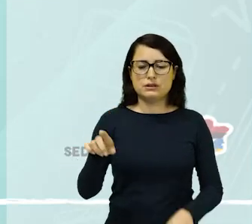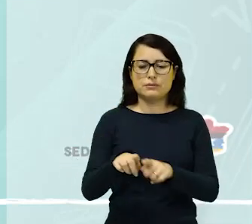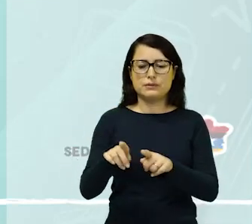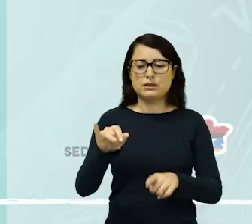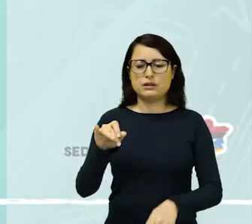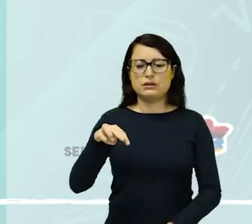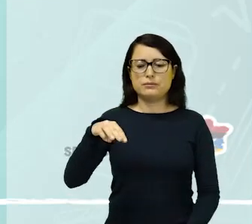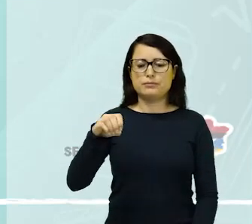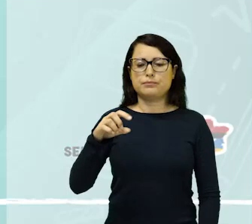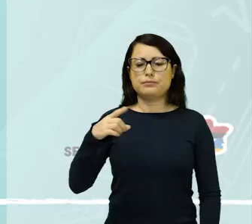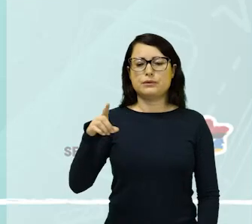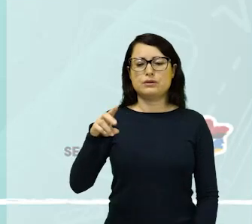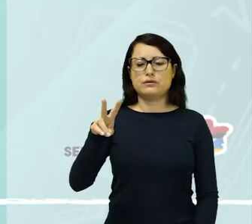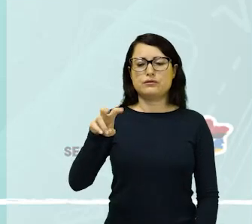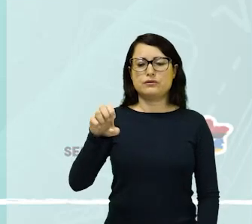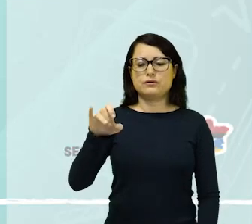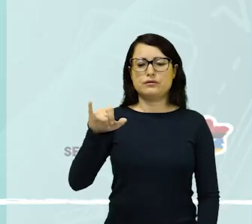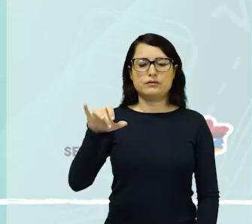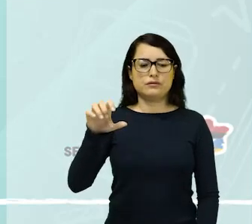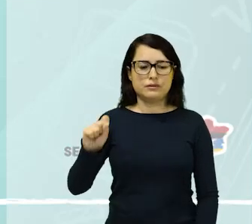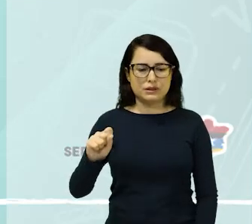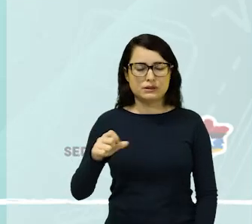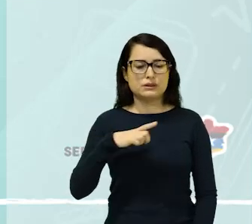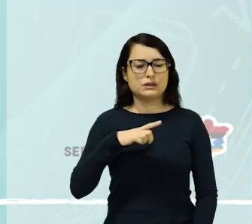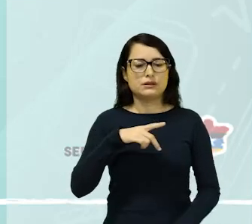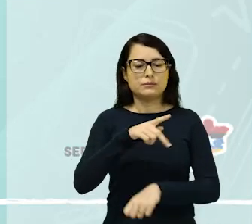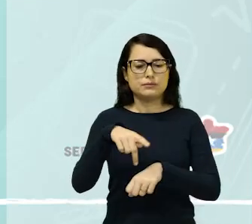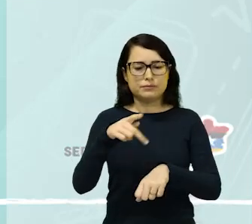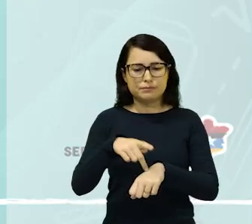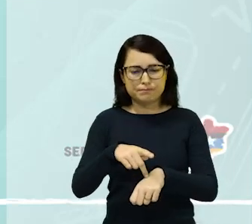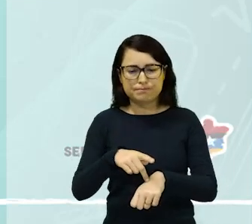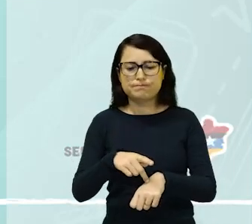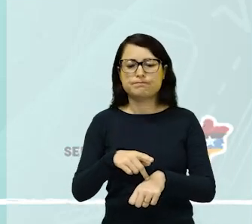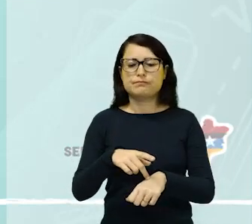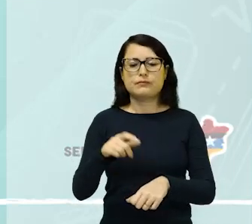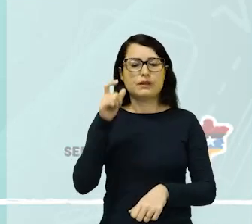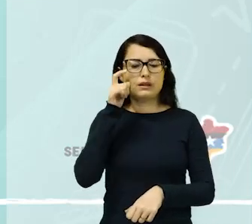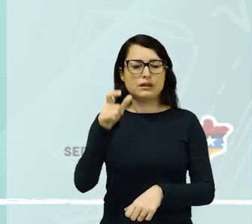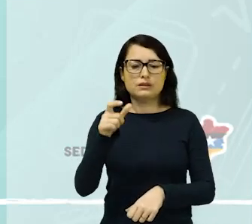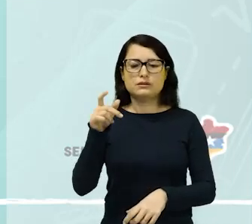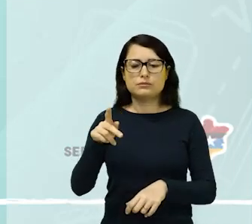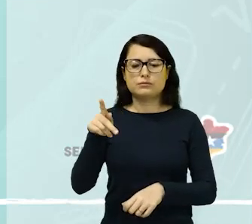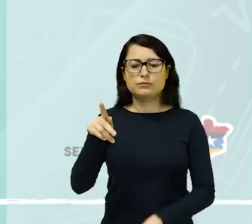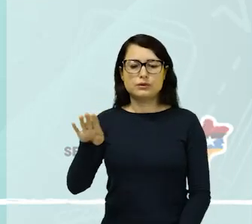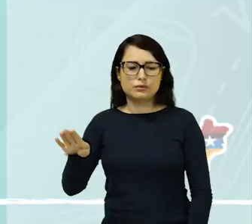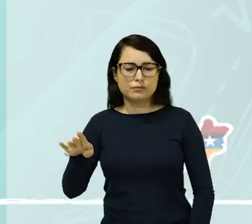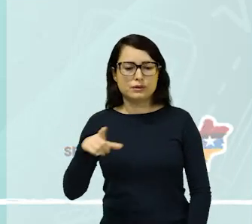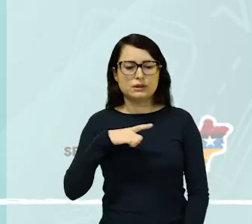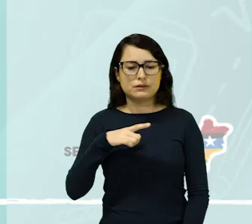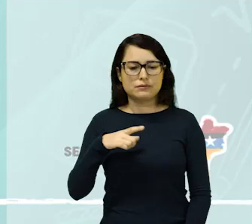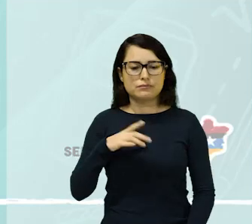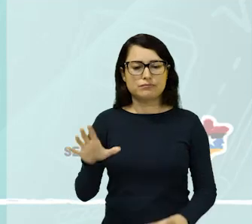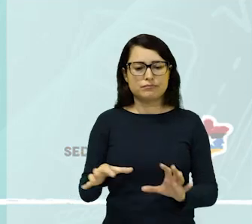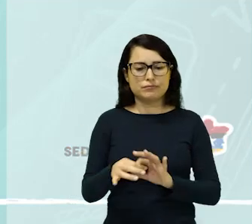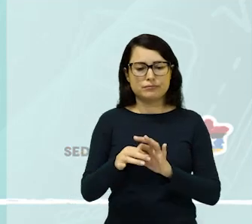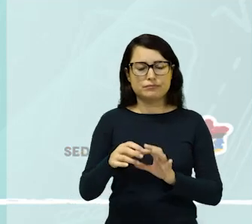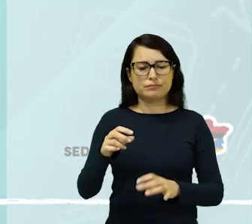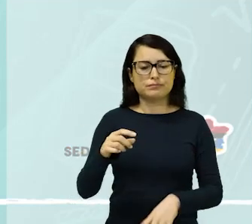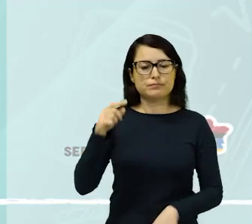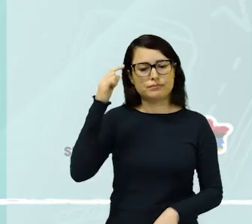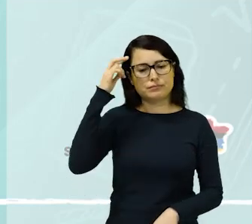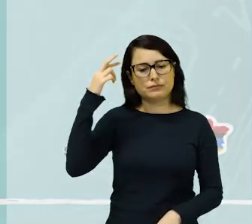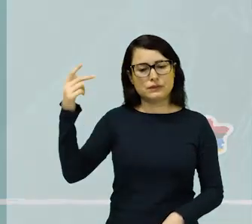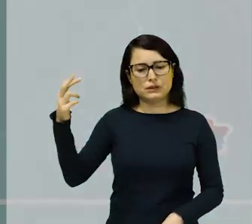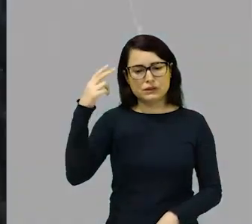de interesse público, quer por sua vinculação a fatos do passado, ou então por seu excepcional valor